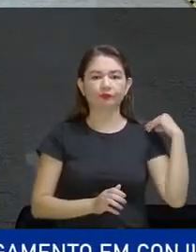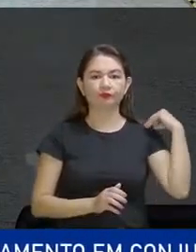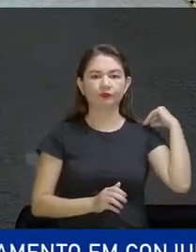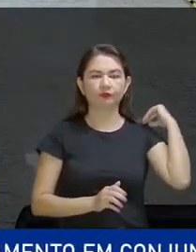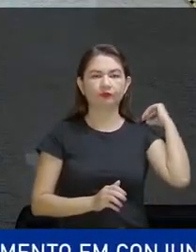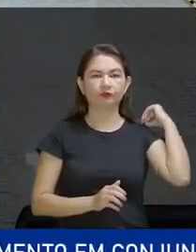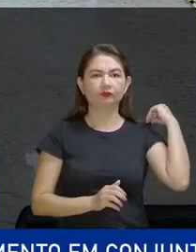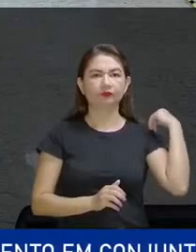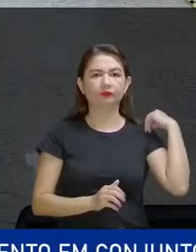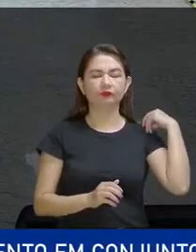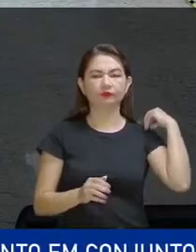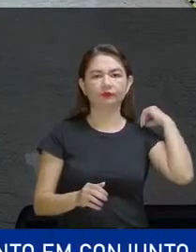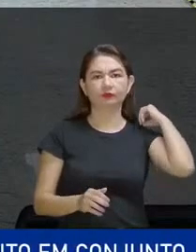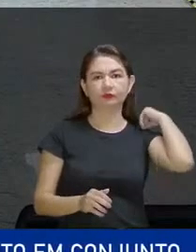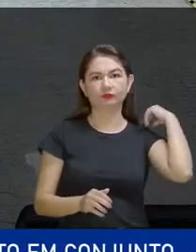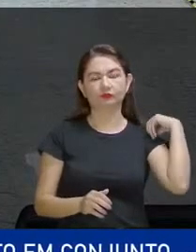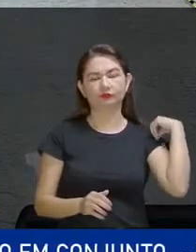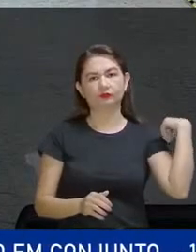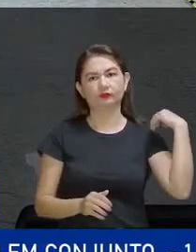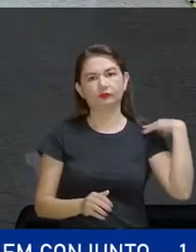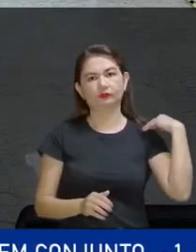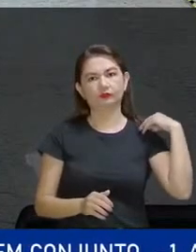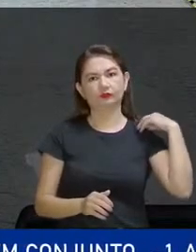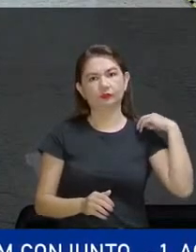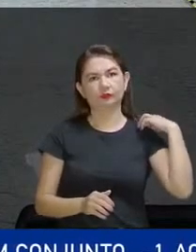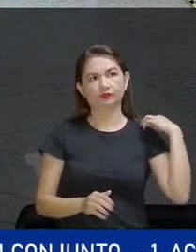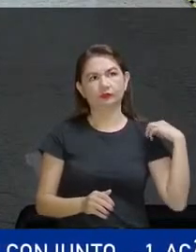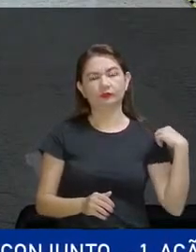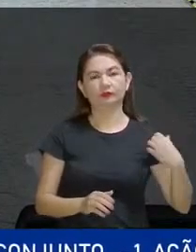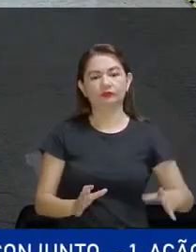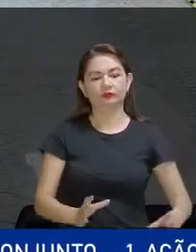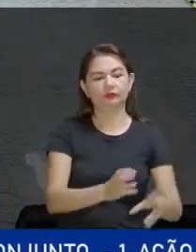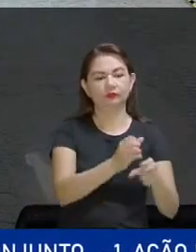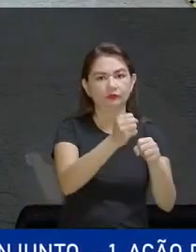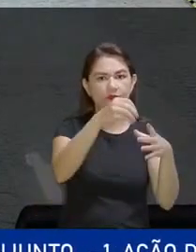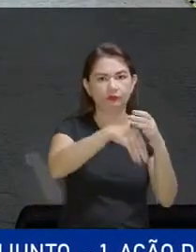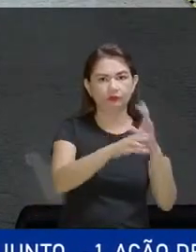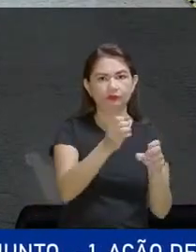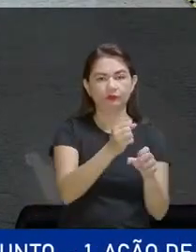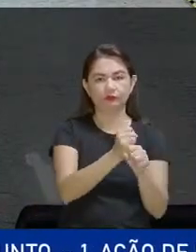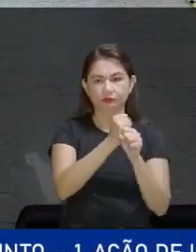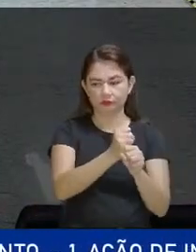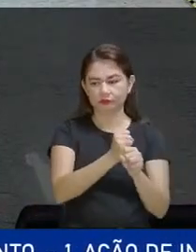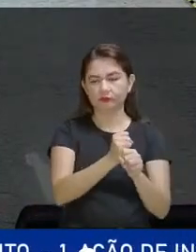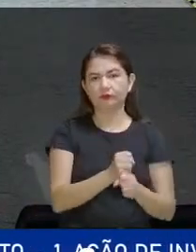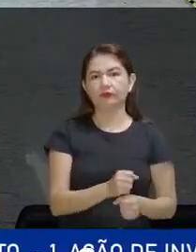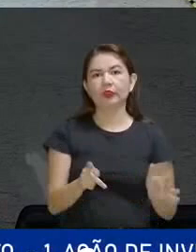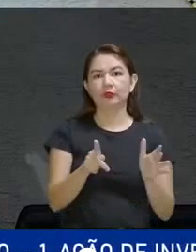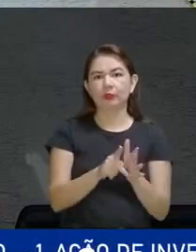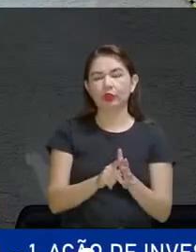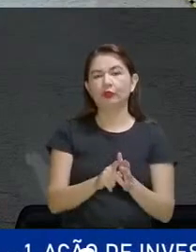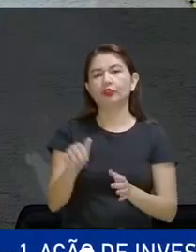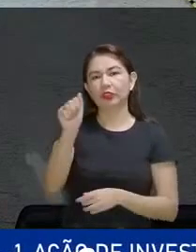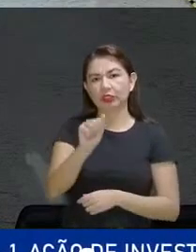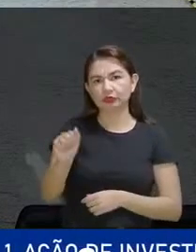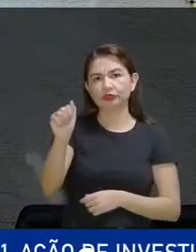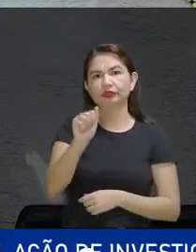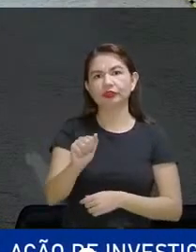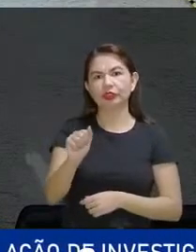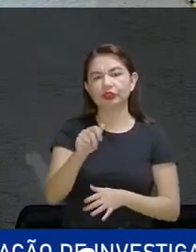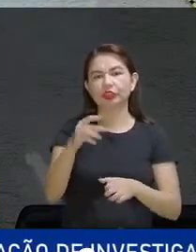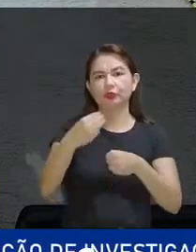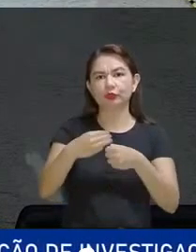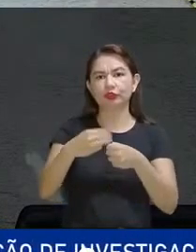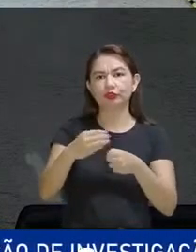dizer que as cestas básicas apreendidas eram da instituição Abraço Oiapoque. Além disso, afirma que Irlon